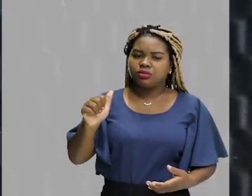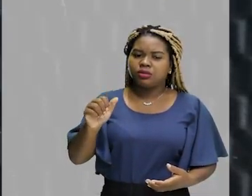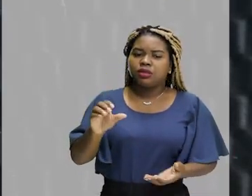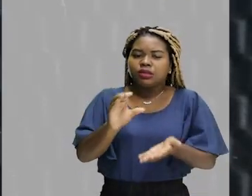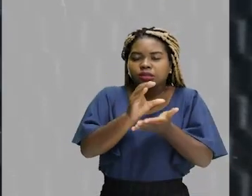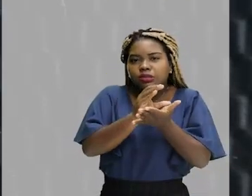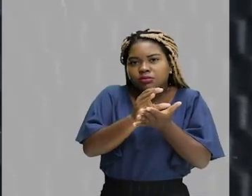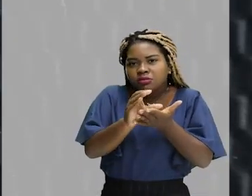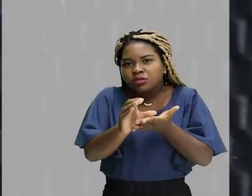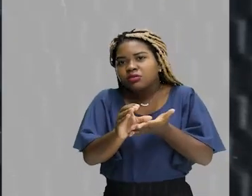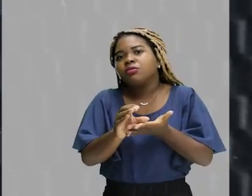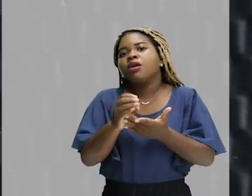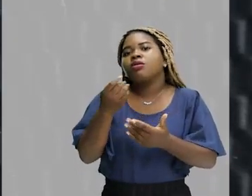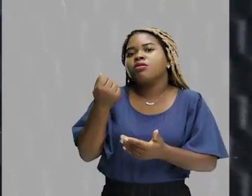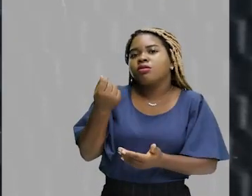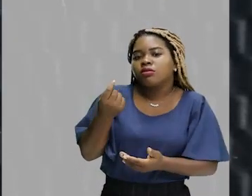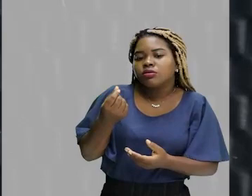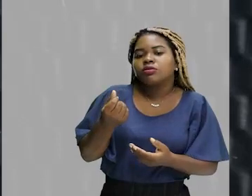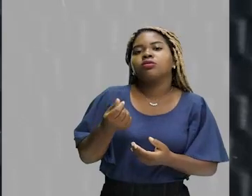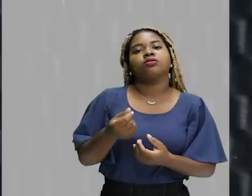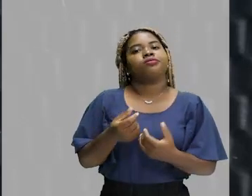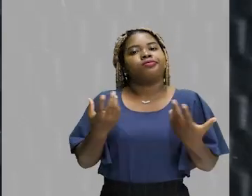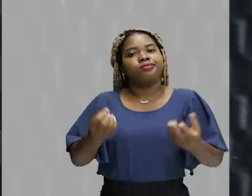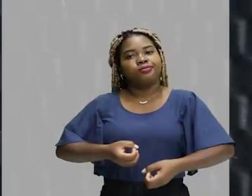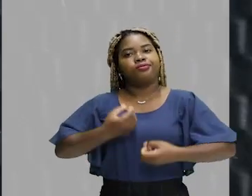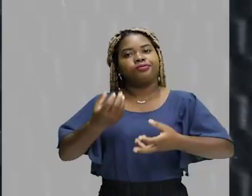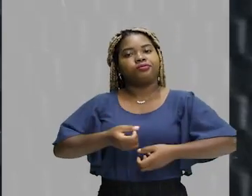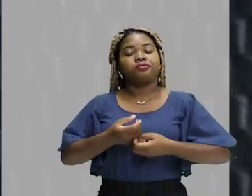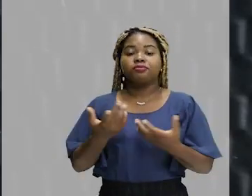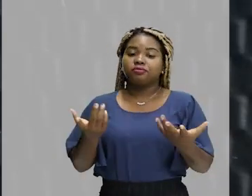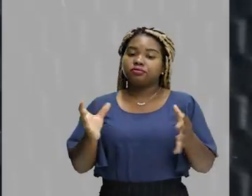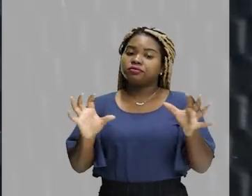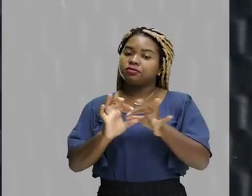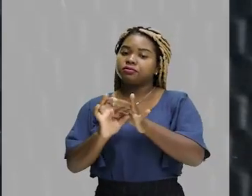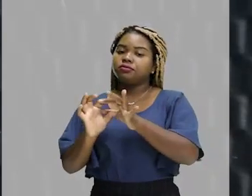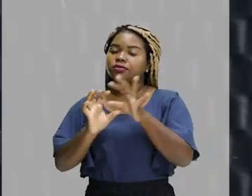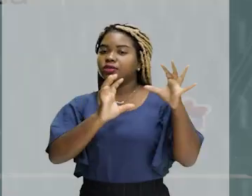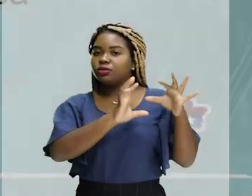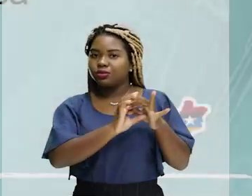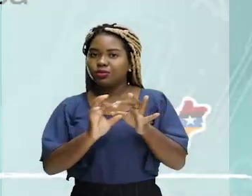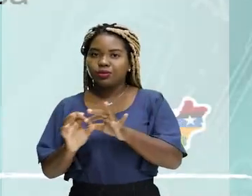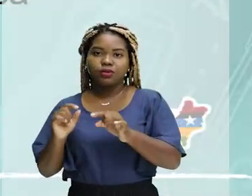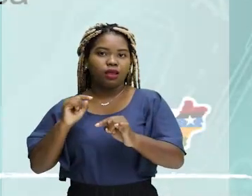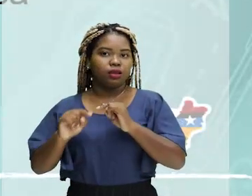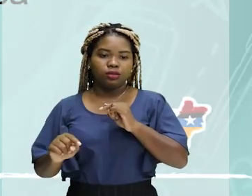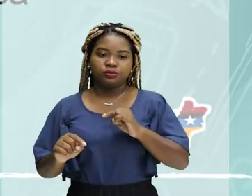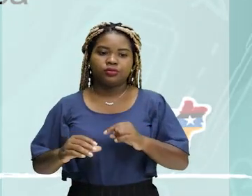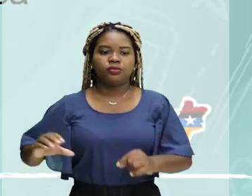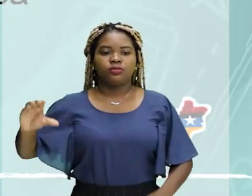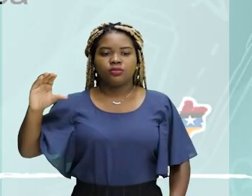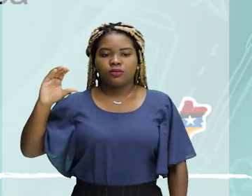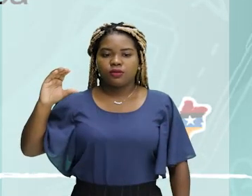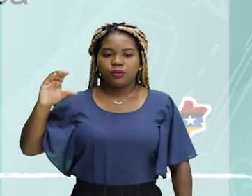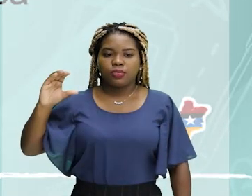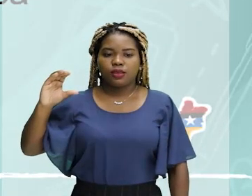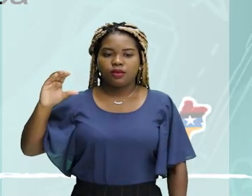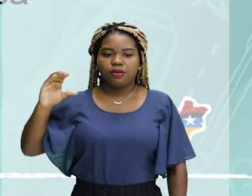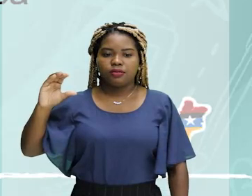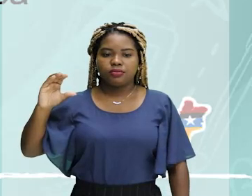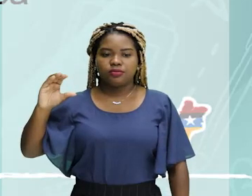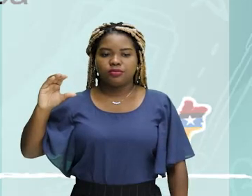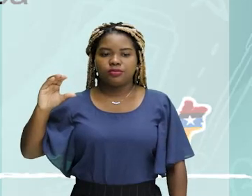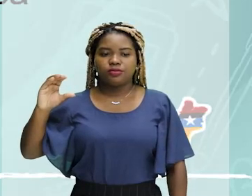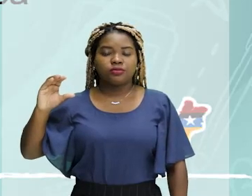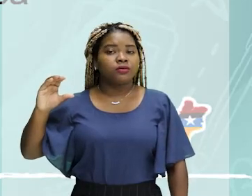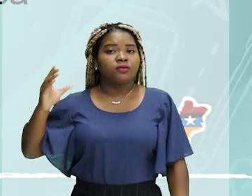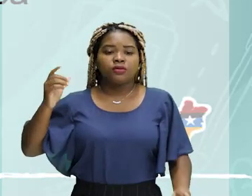produtivo a partir, claro, da maquinofatura, não é este o contexto, tá? Letra C, repete a gloriosa.